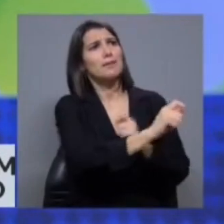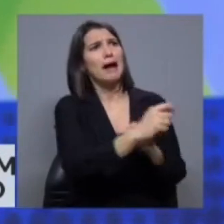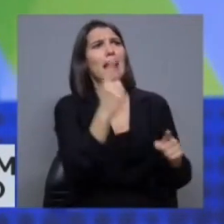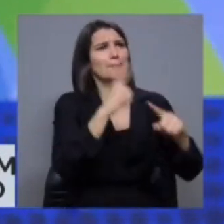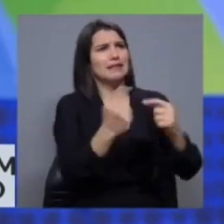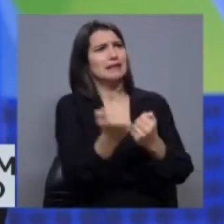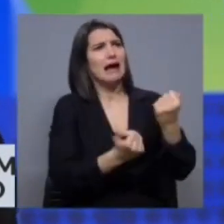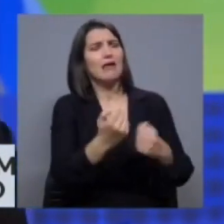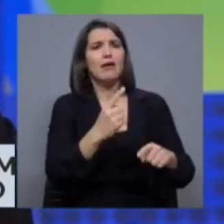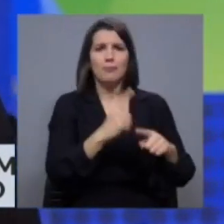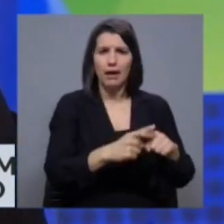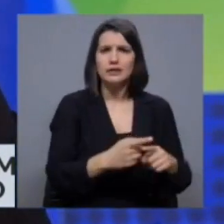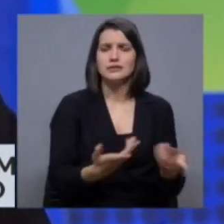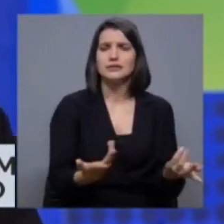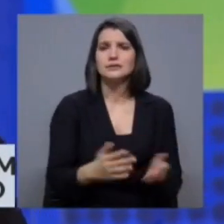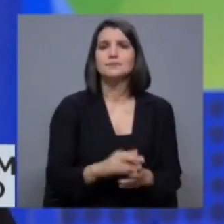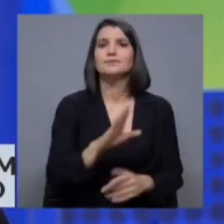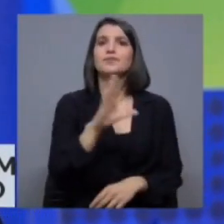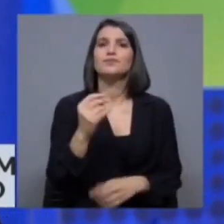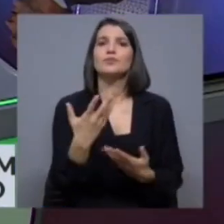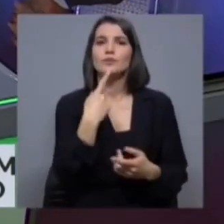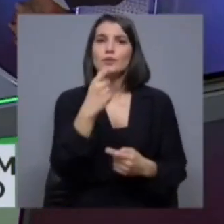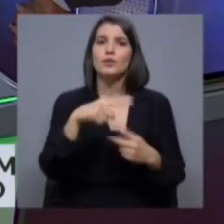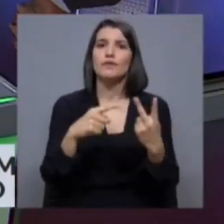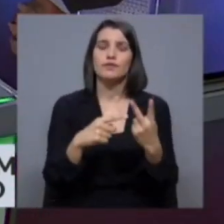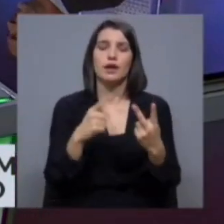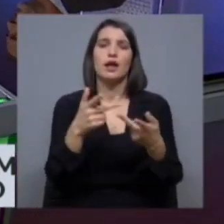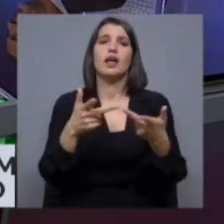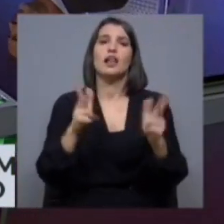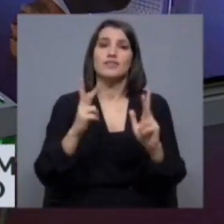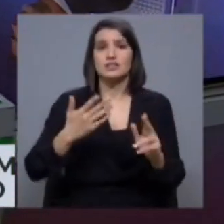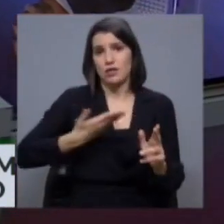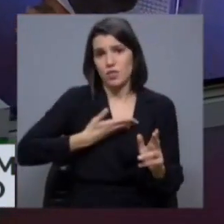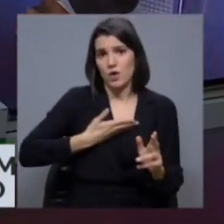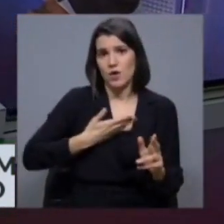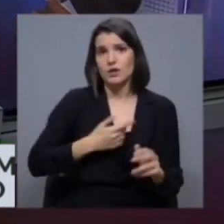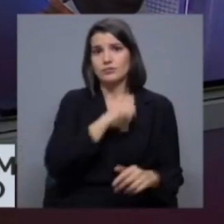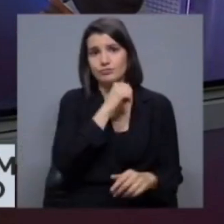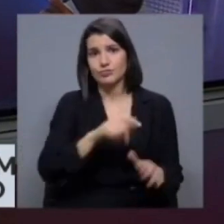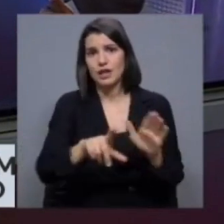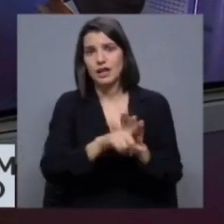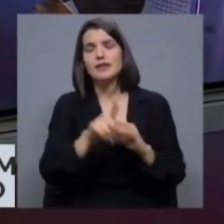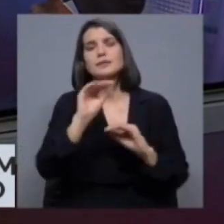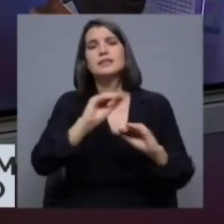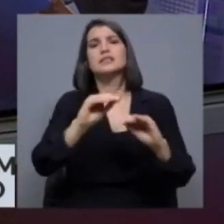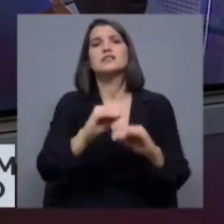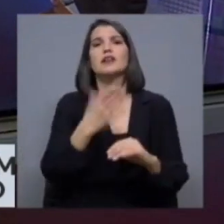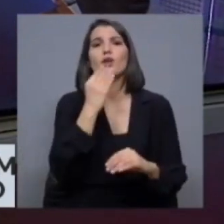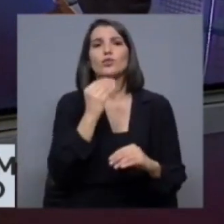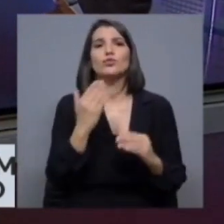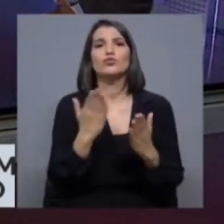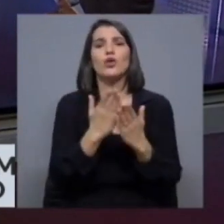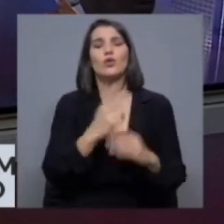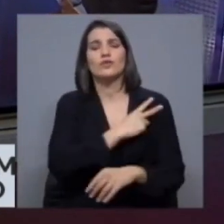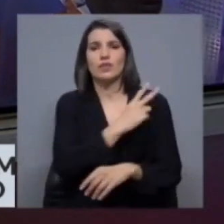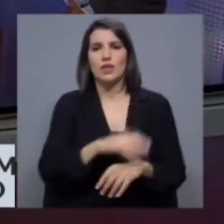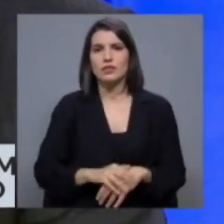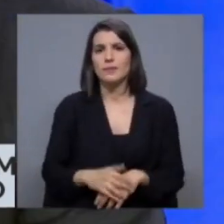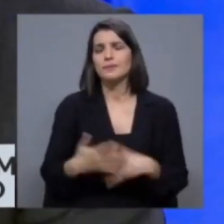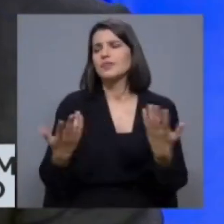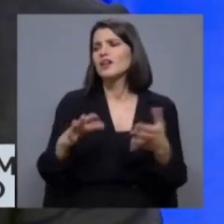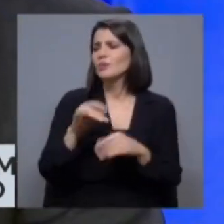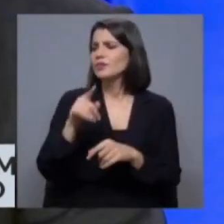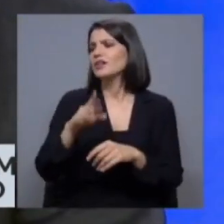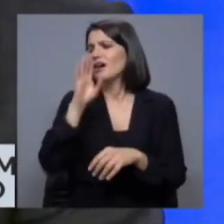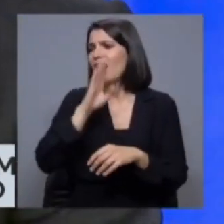achei que passar a palavra não precisa Segredos duas questões a questão da liberalização das drogas e depois a questão amanhã e nem grandes é evidente que elas são os costumes